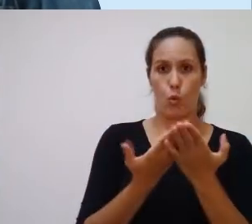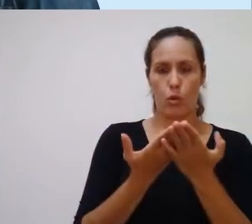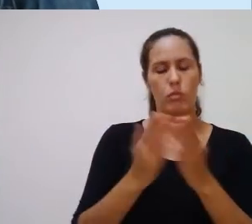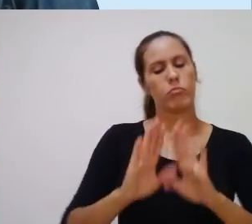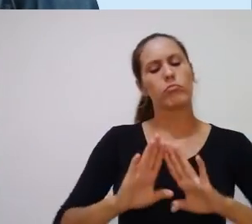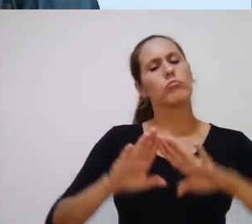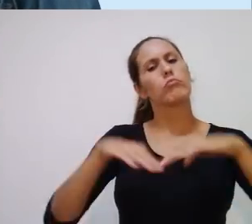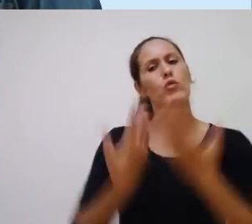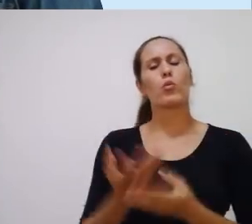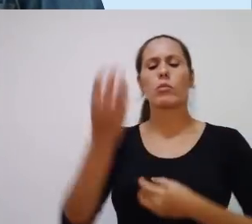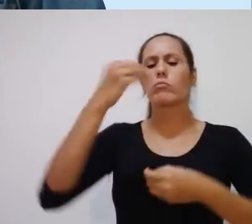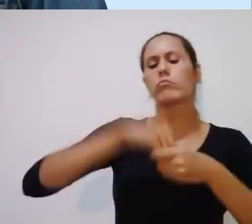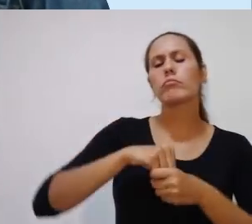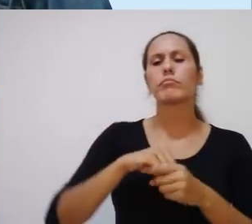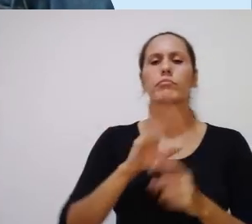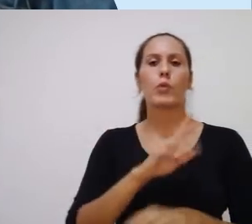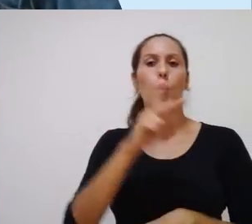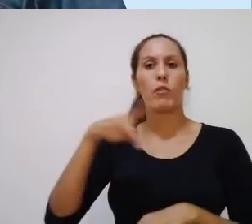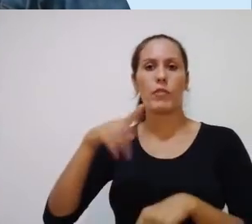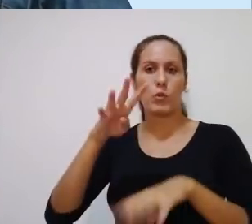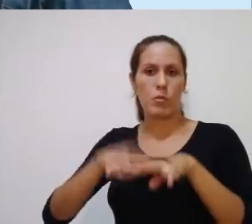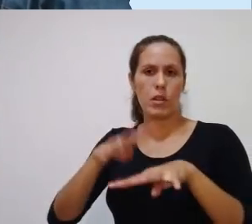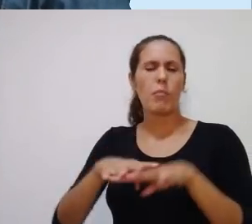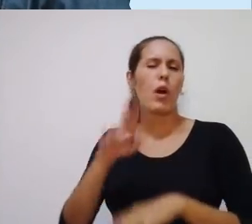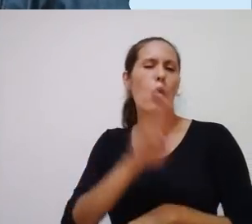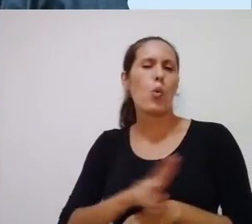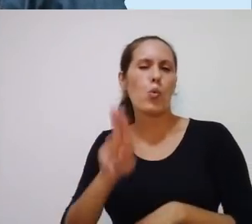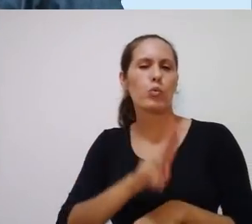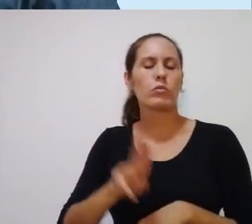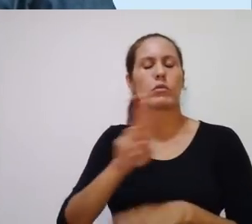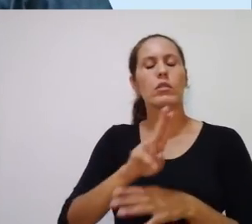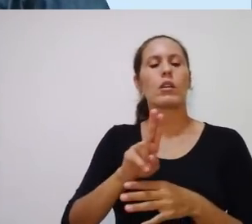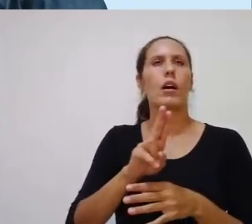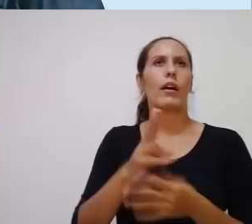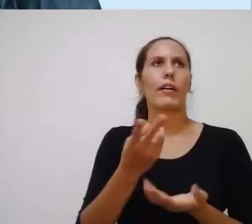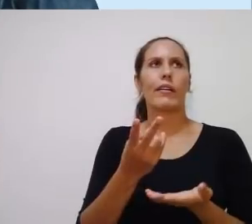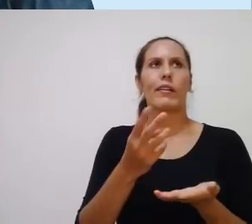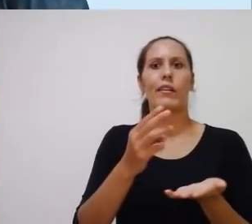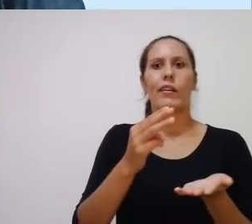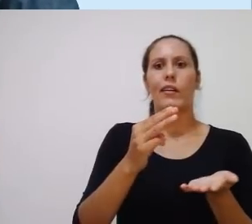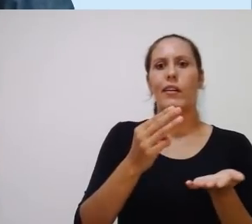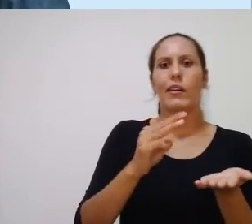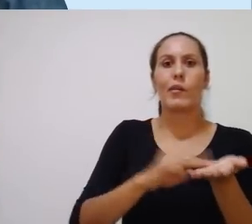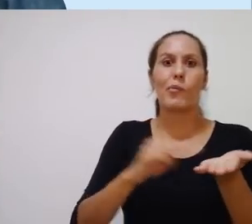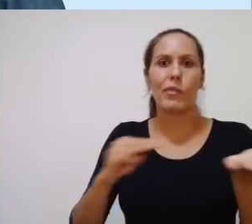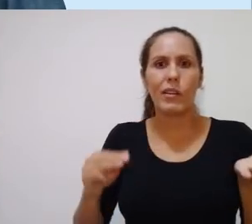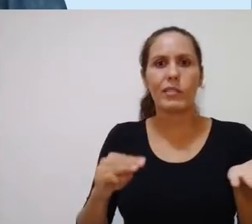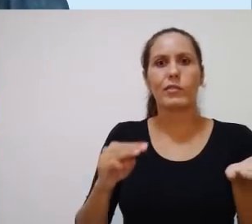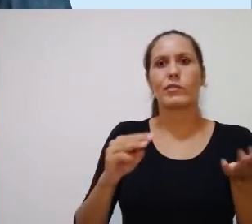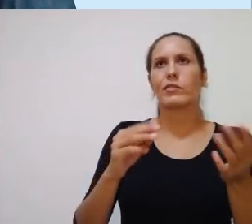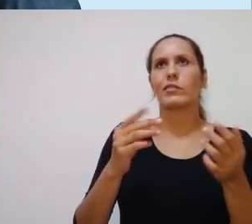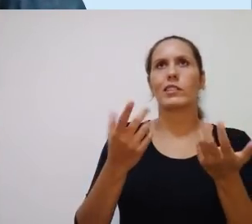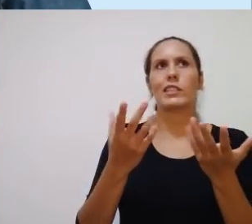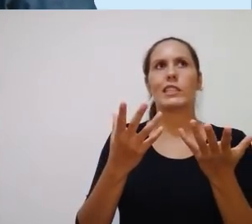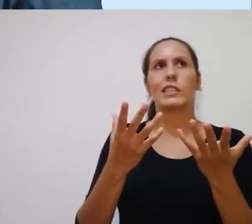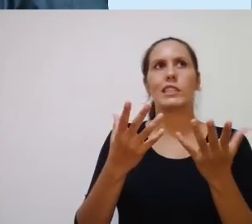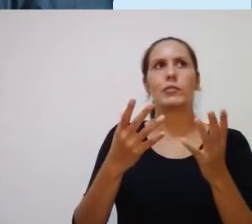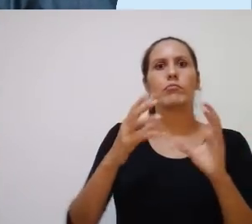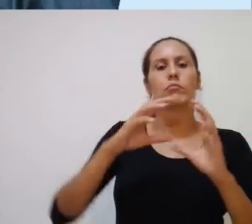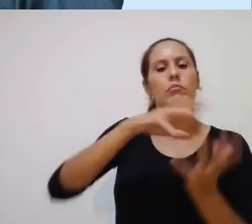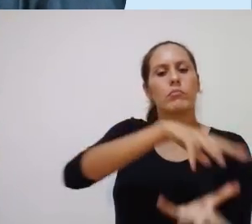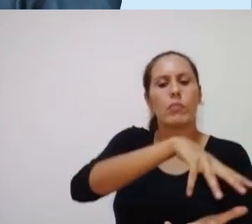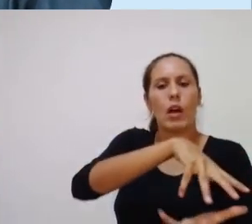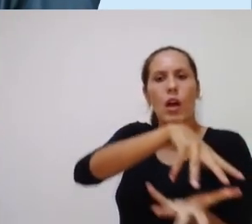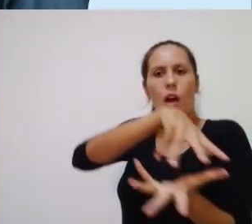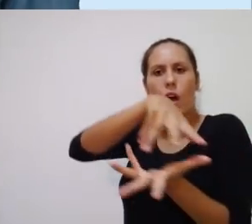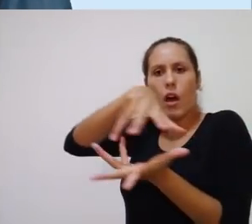estudante utilizar o método científico para medir o raio da Terra. Sim. Então aí seria uma pesquisa